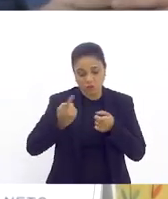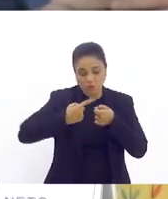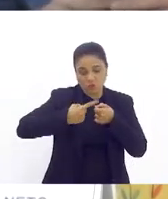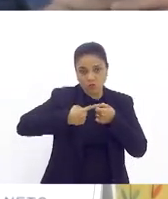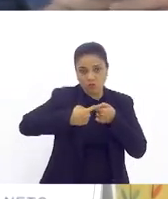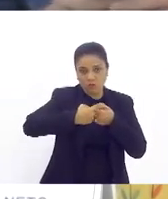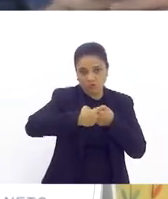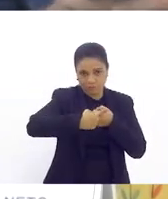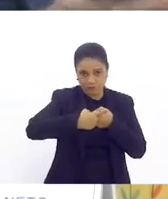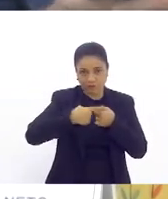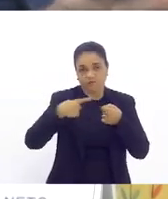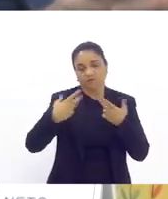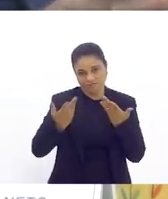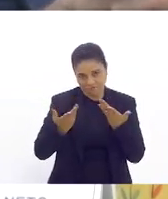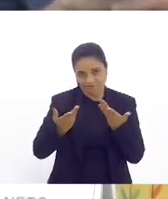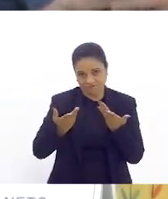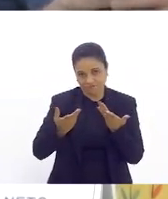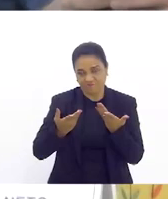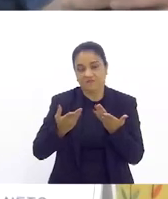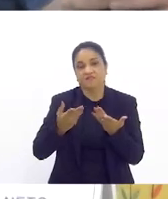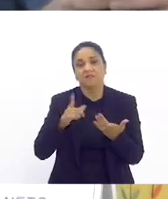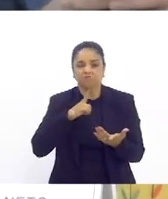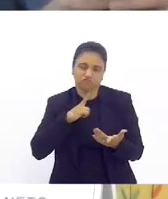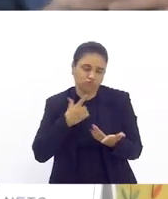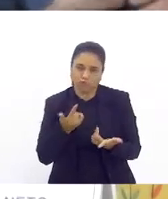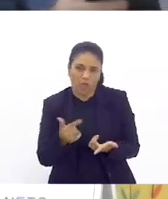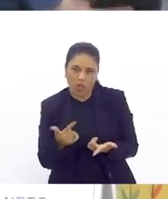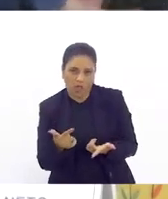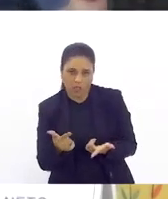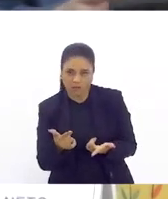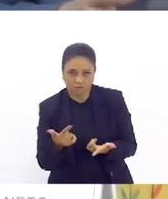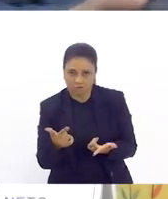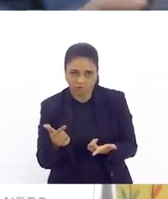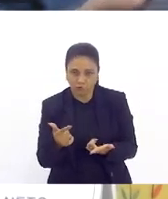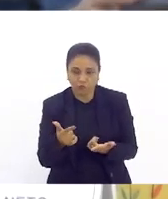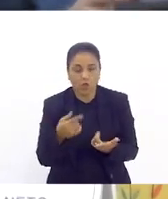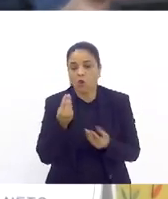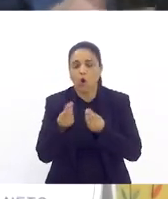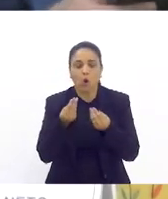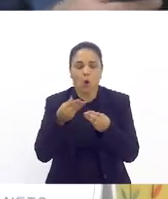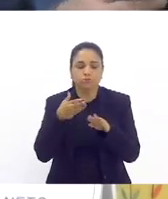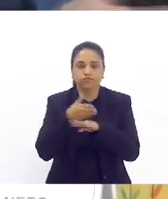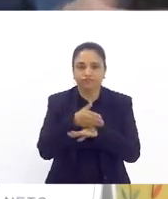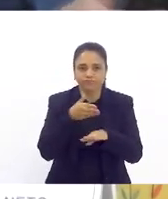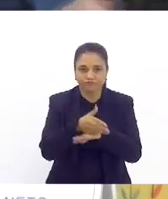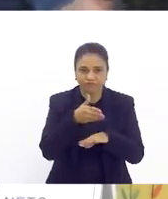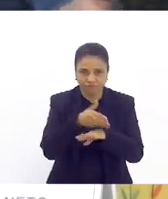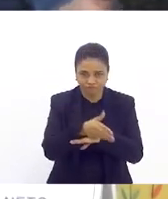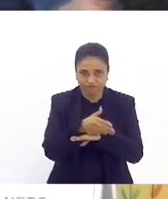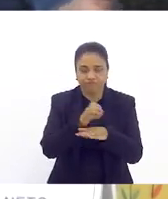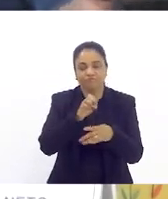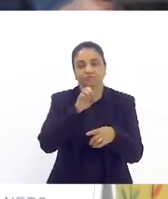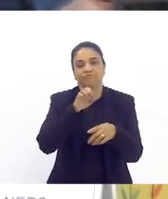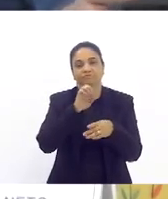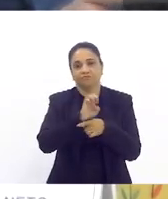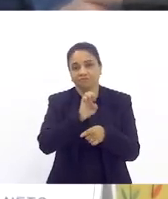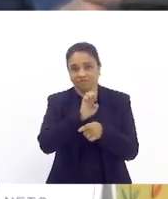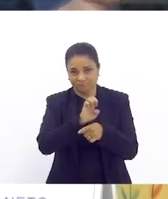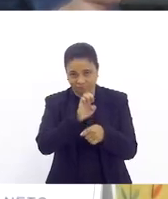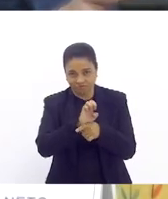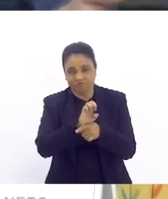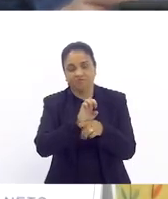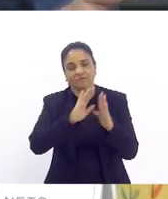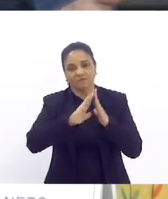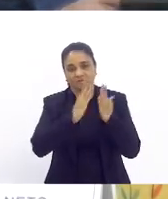grandes centros urbanos aquelas aqueles que não tem condições de acessar é o ensino a rede privada de ensino são os mais